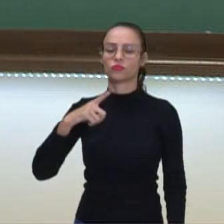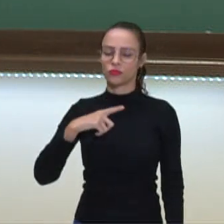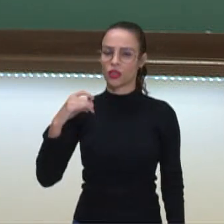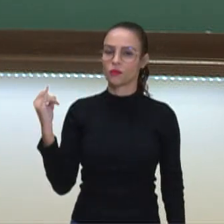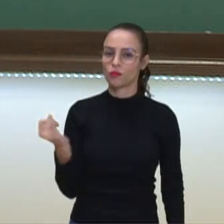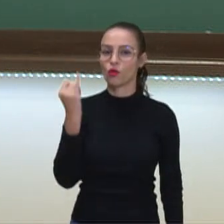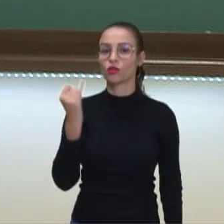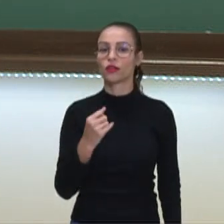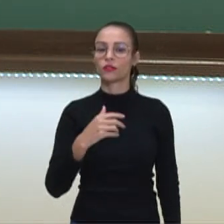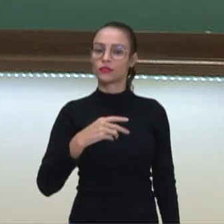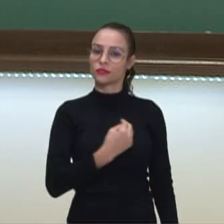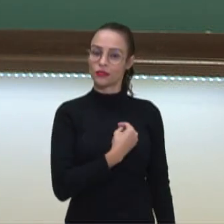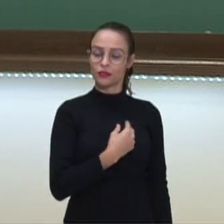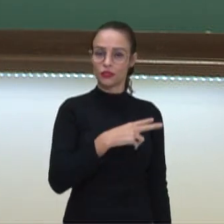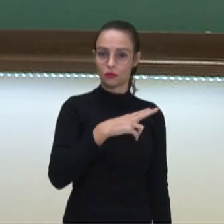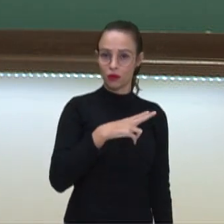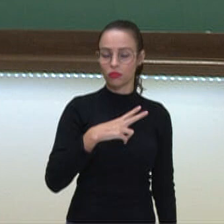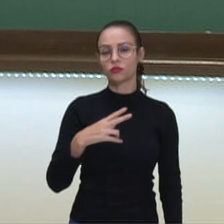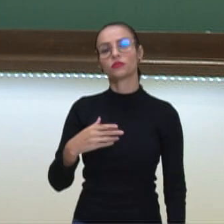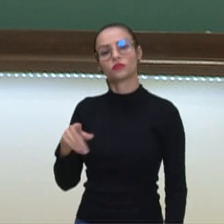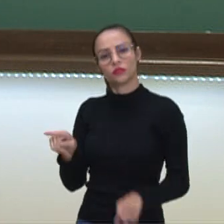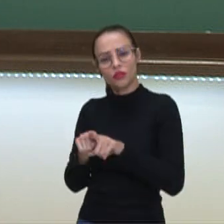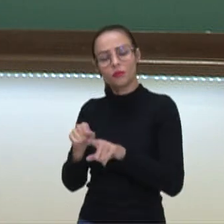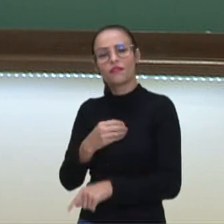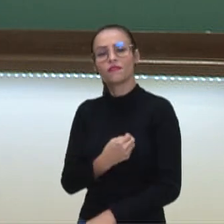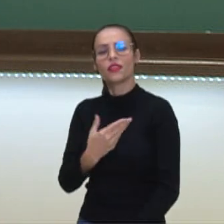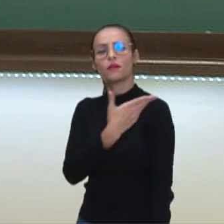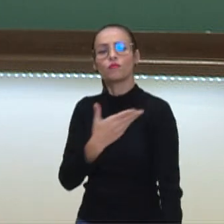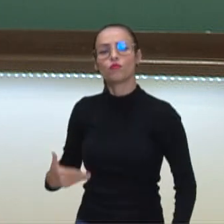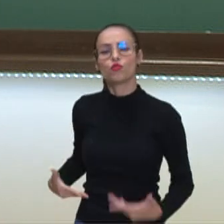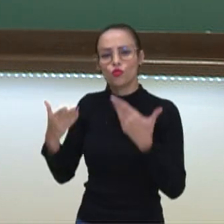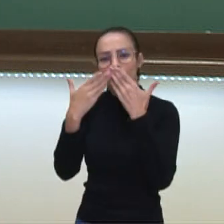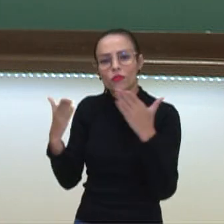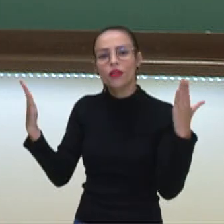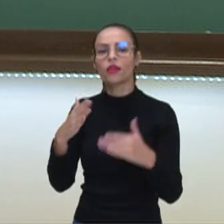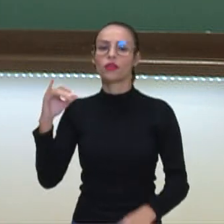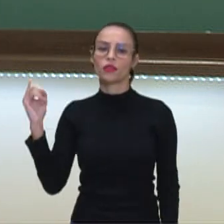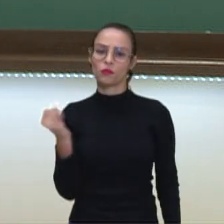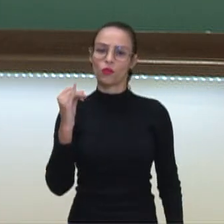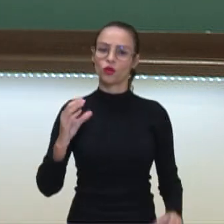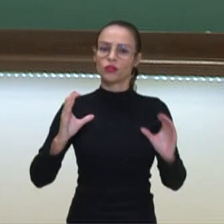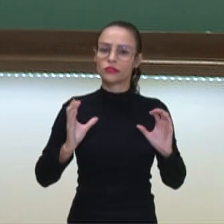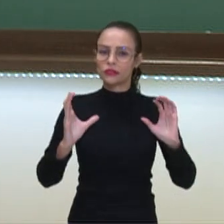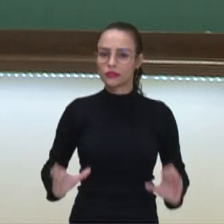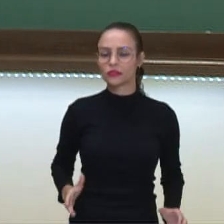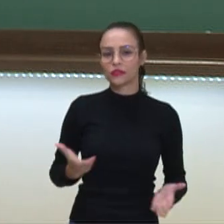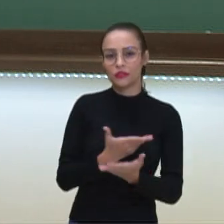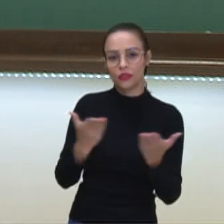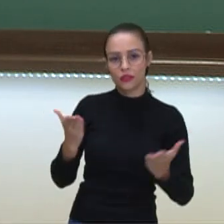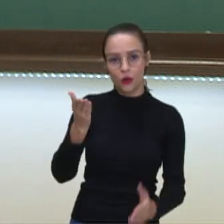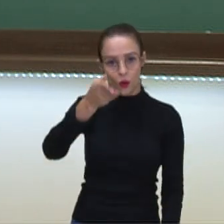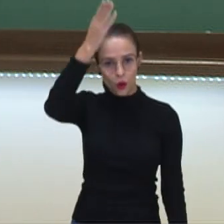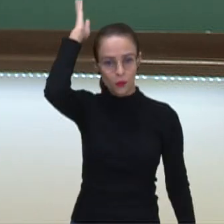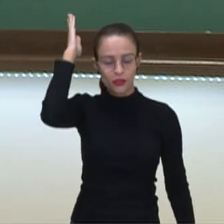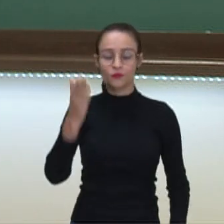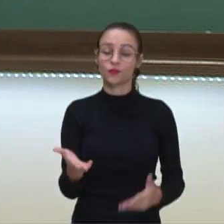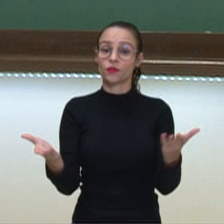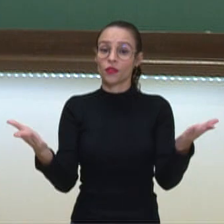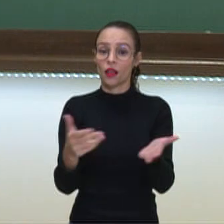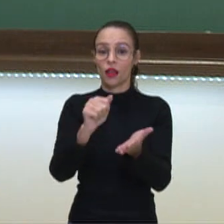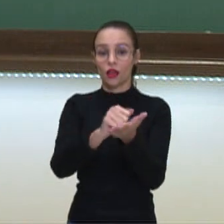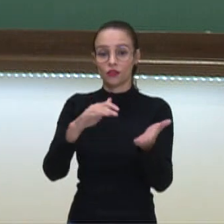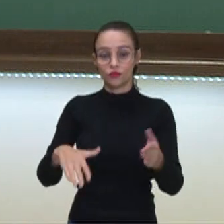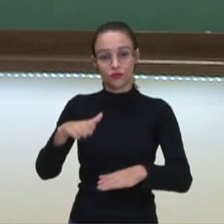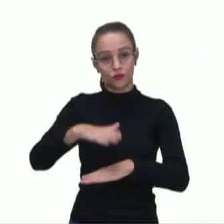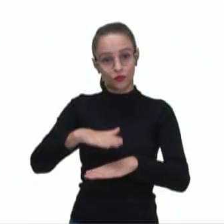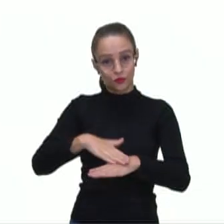na vida privada como na vida pública, eles eram importantes para os cidadãos romanos. Então aqui uma atividade, né?